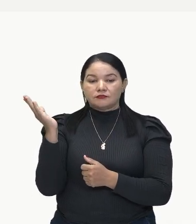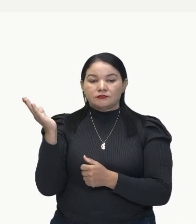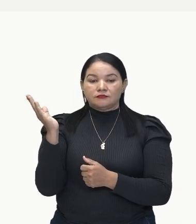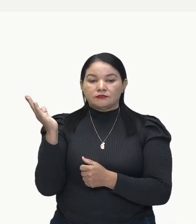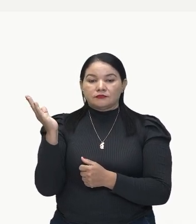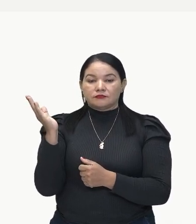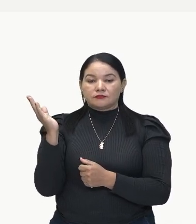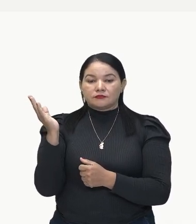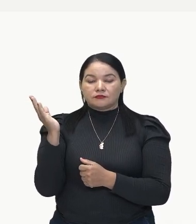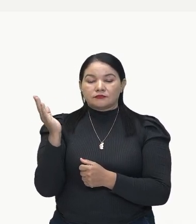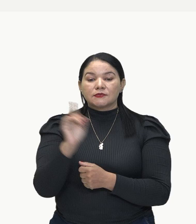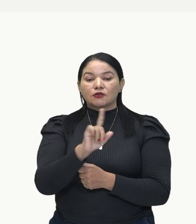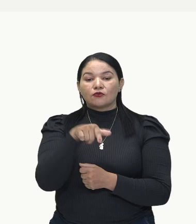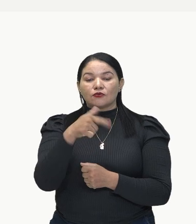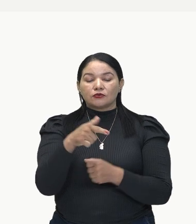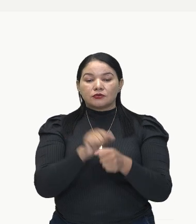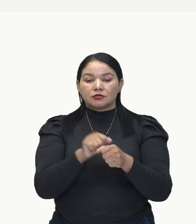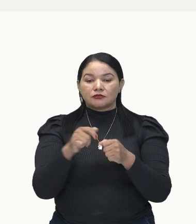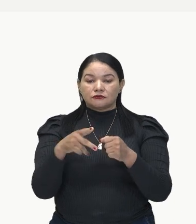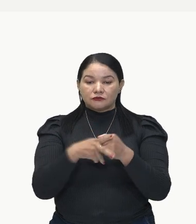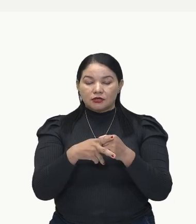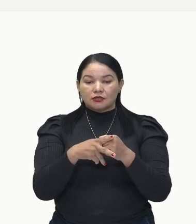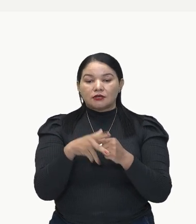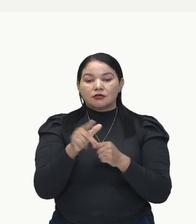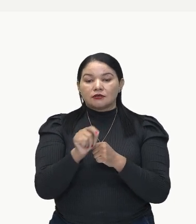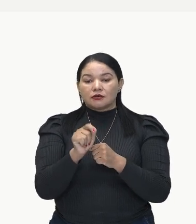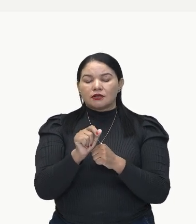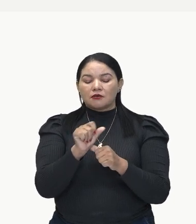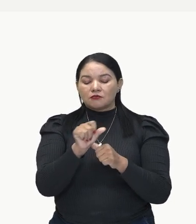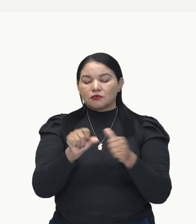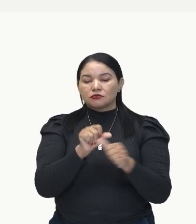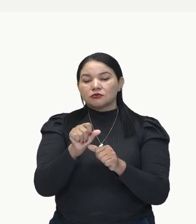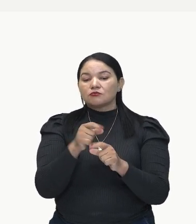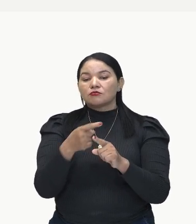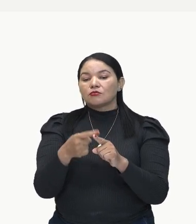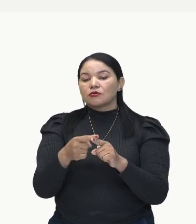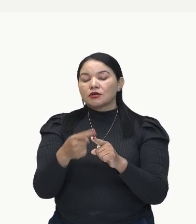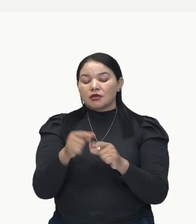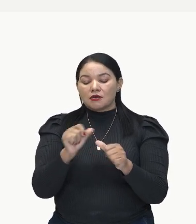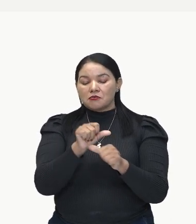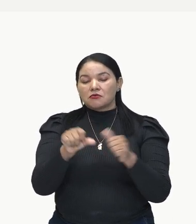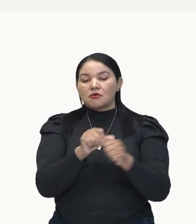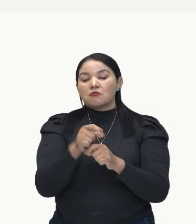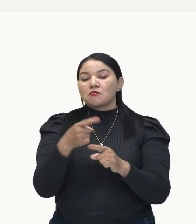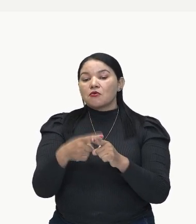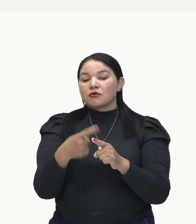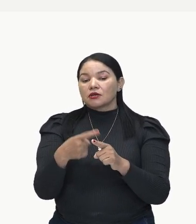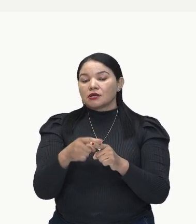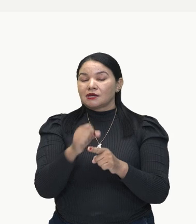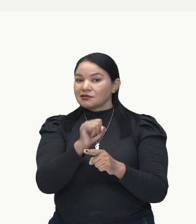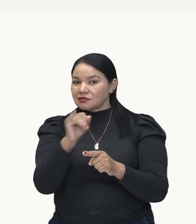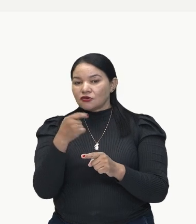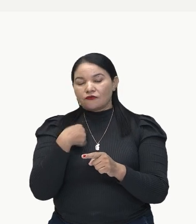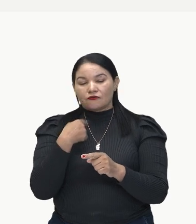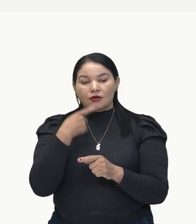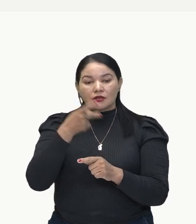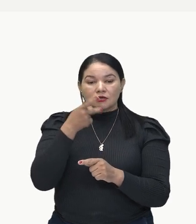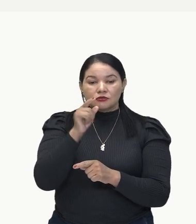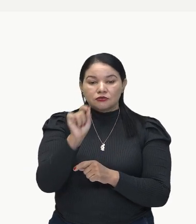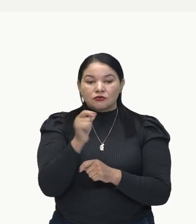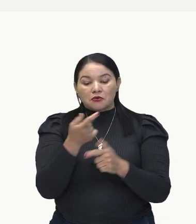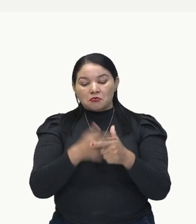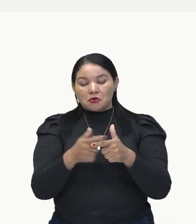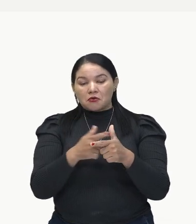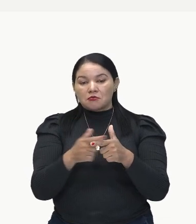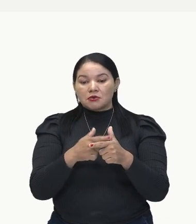nosso advérbio, que é o nosso modificador. Mas por que ele está modificando? Se eu só dissesse, ela resolveu o